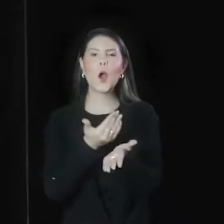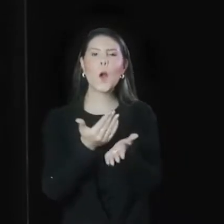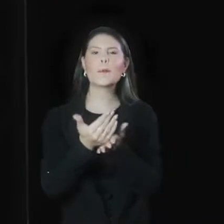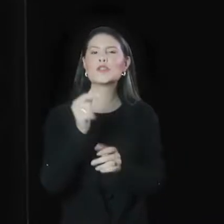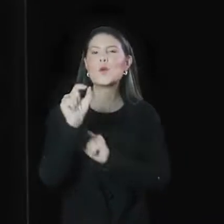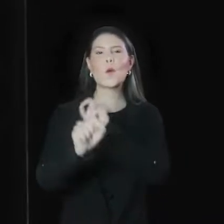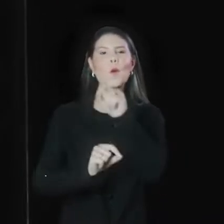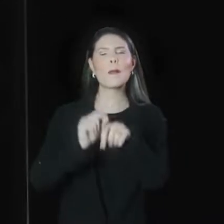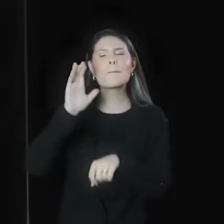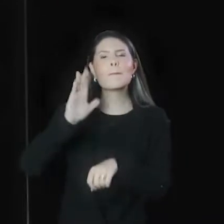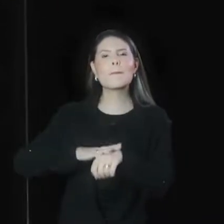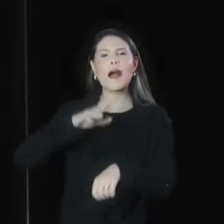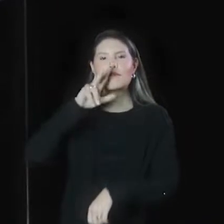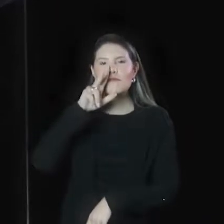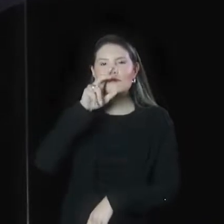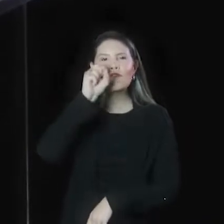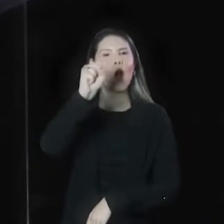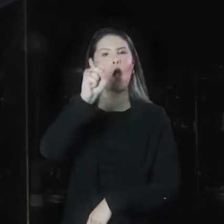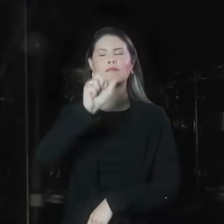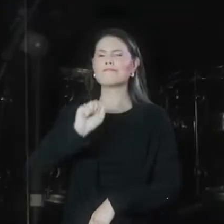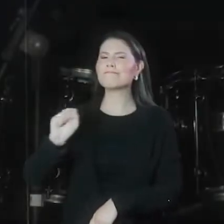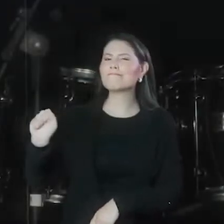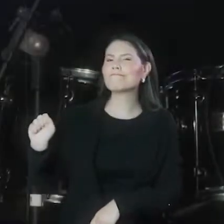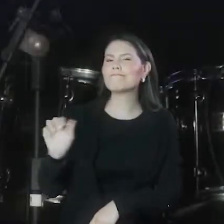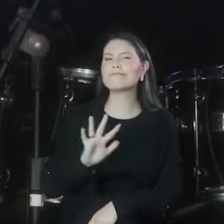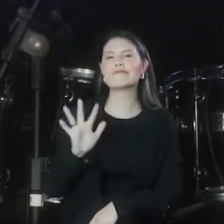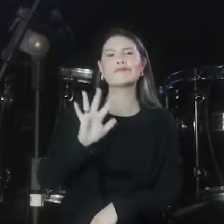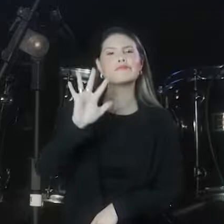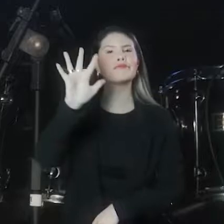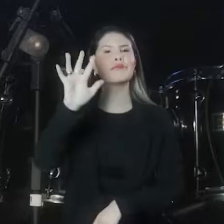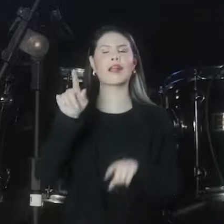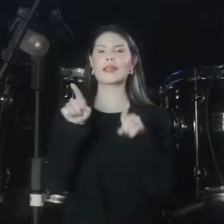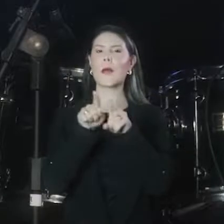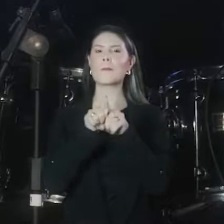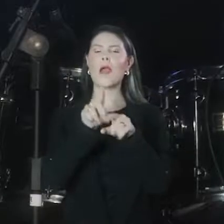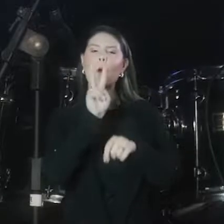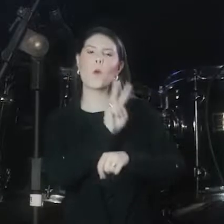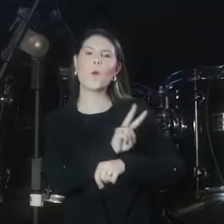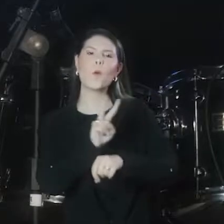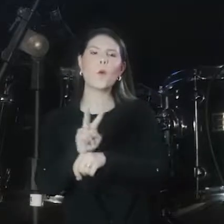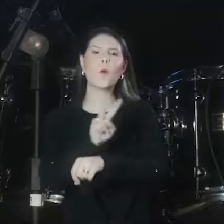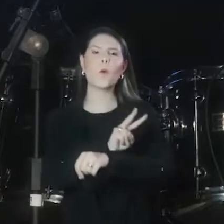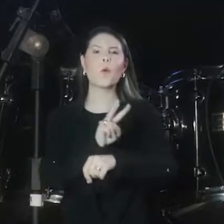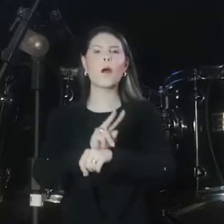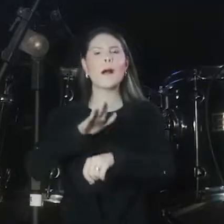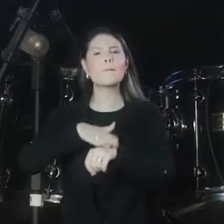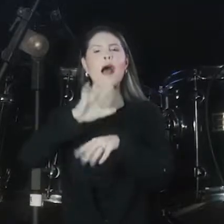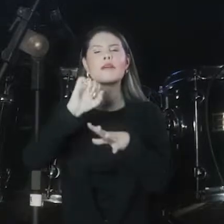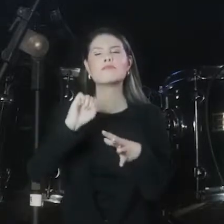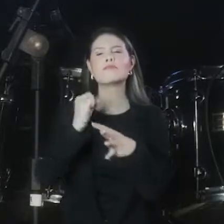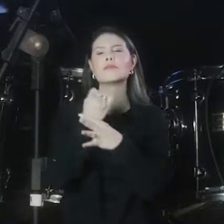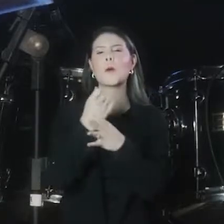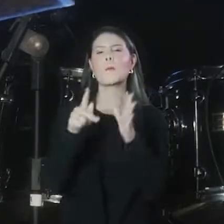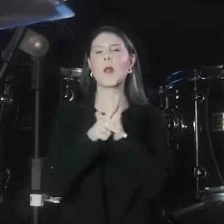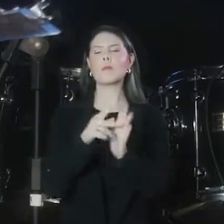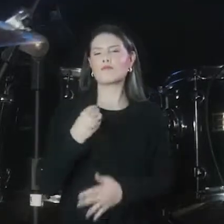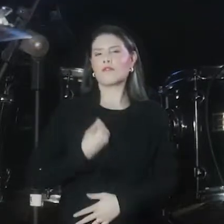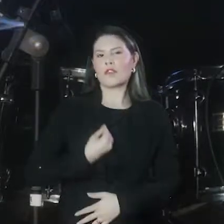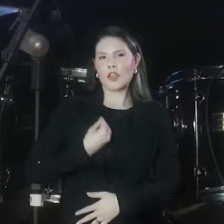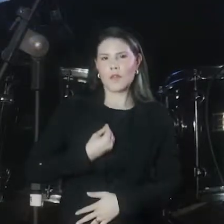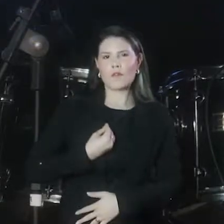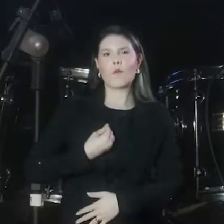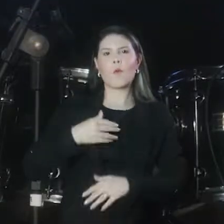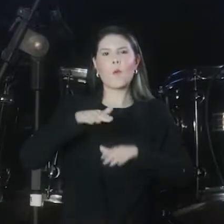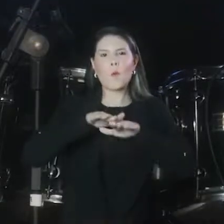para fortalecer, valorizar e preservar a presença feminina nos palcos do